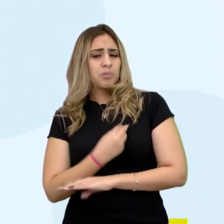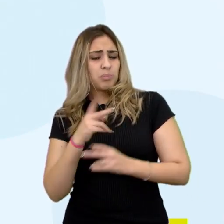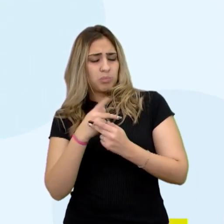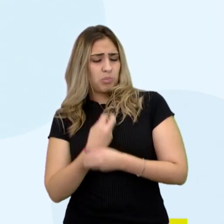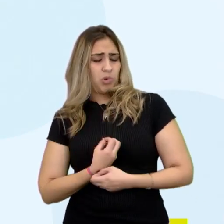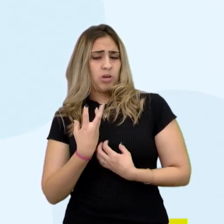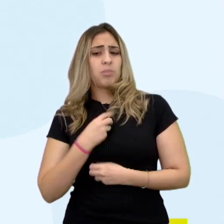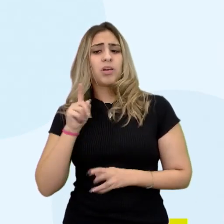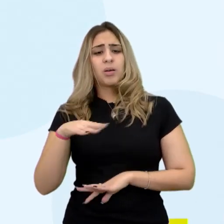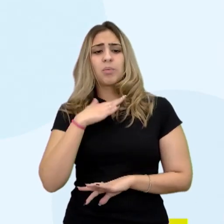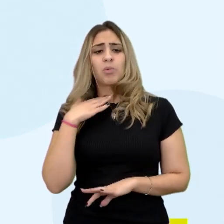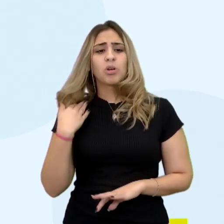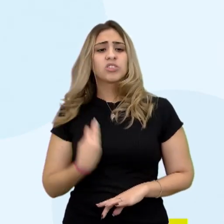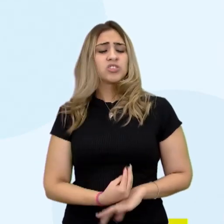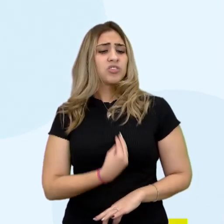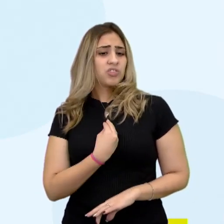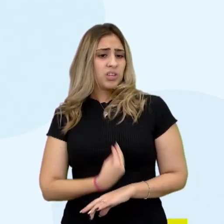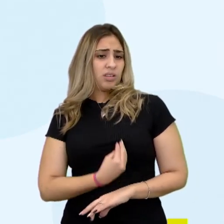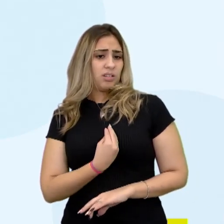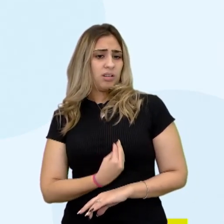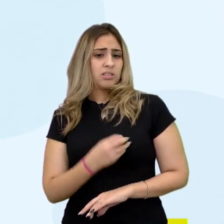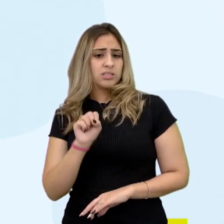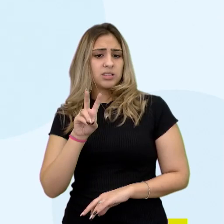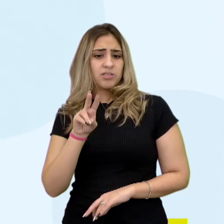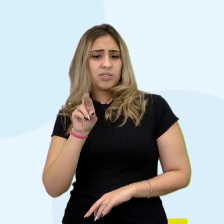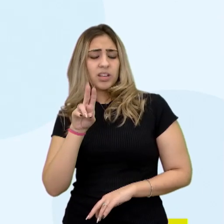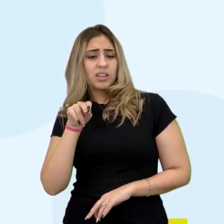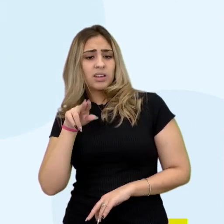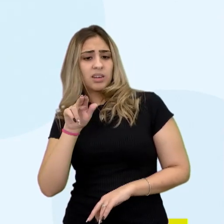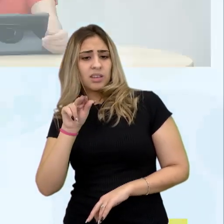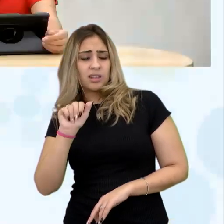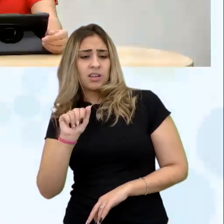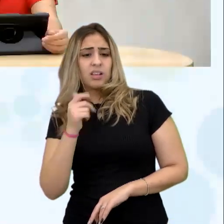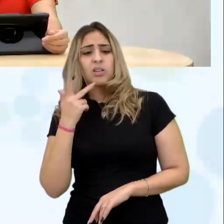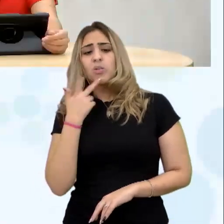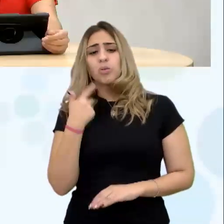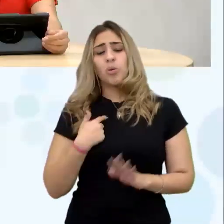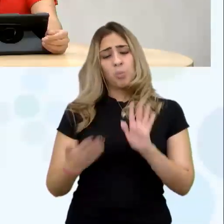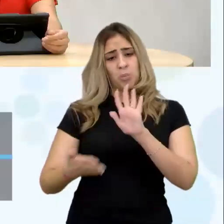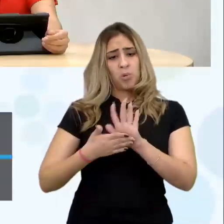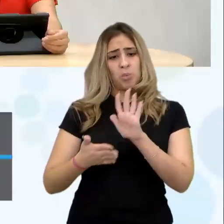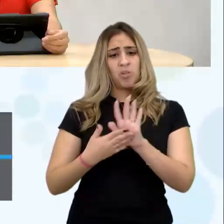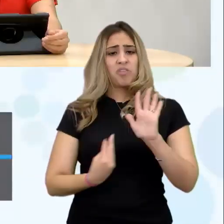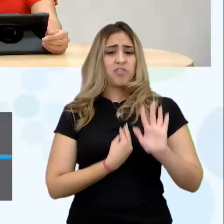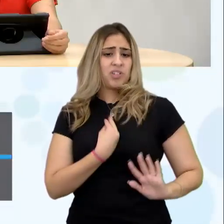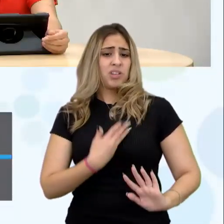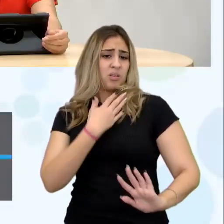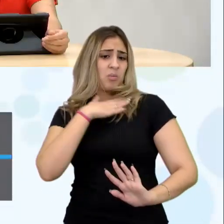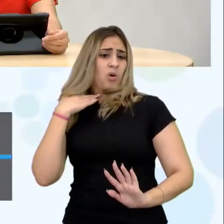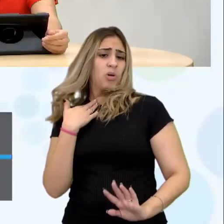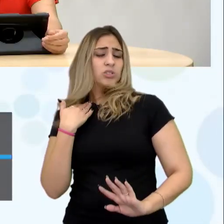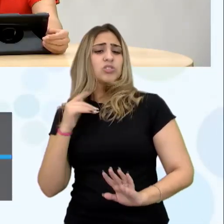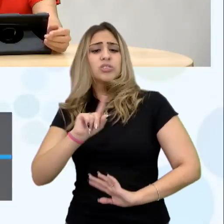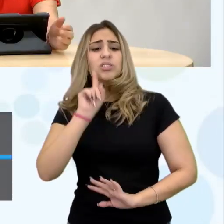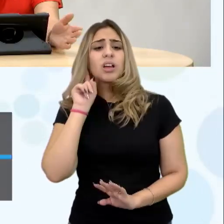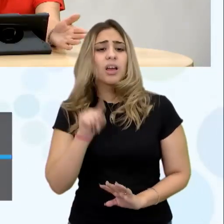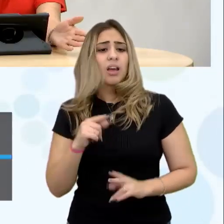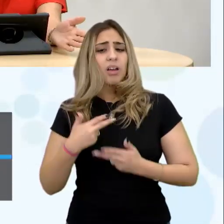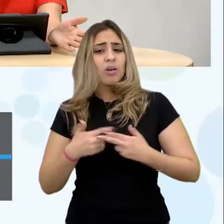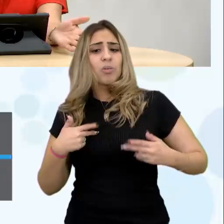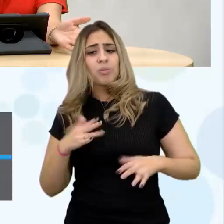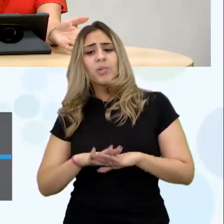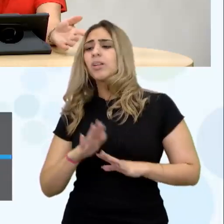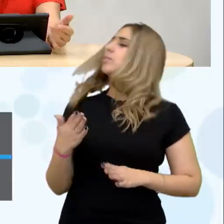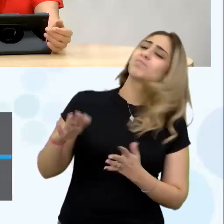temos um percurso de morte que nos levará à vida. No que eu estou propondo, vida e morte, é aquilo que é mais